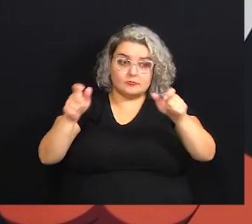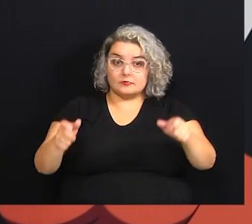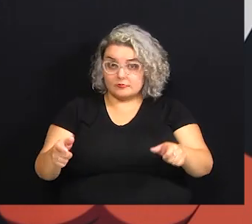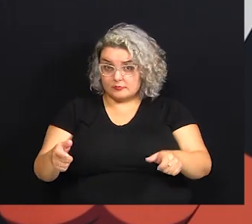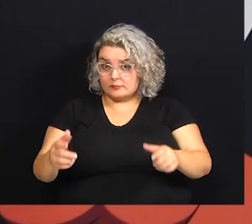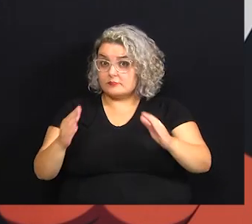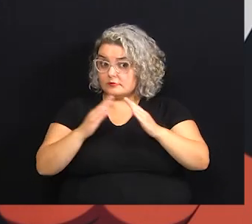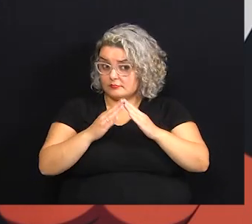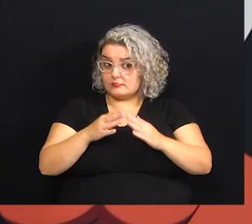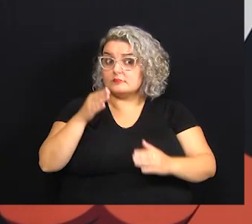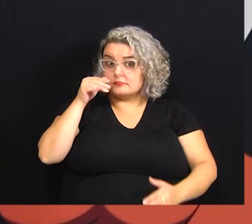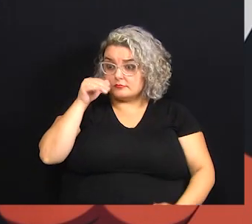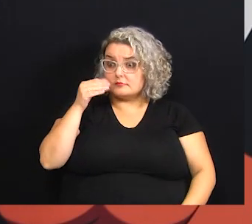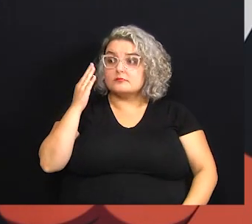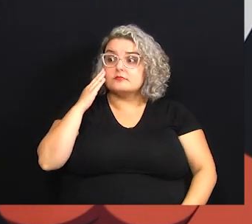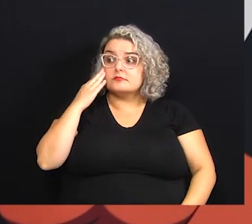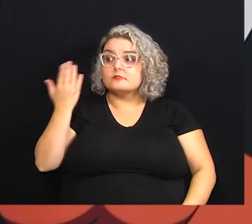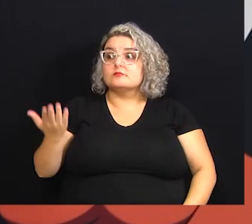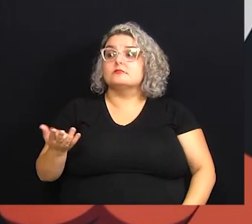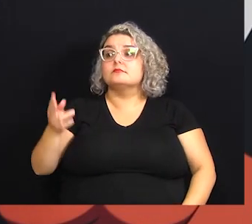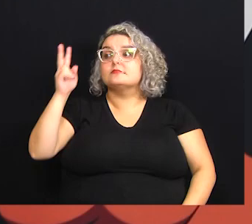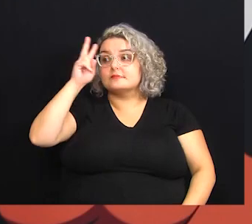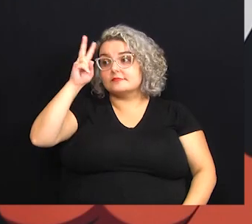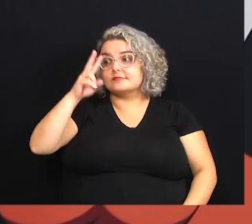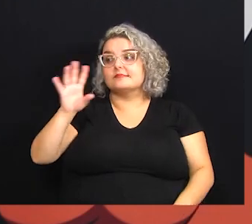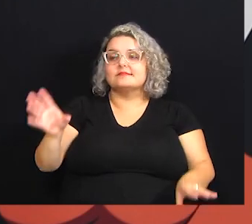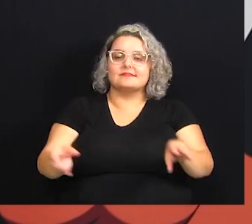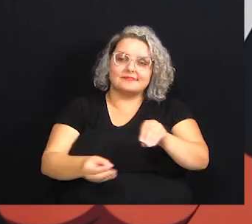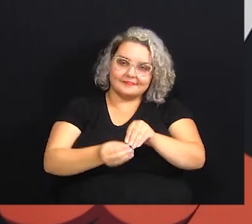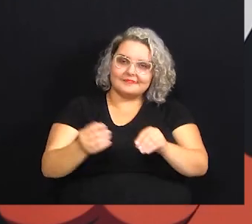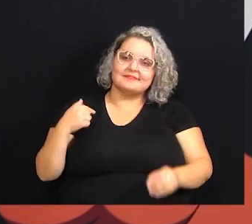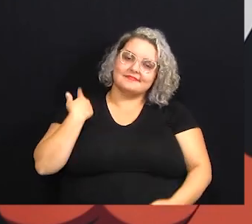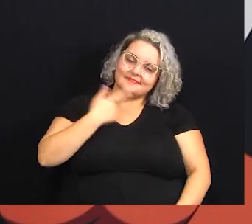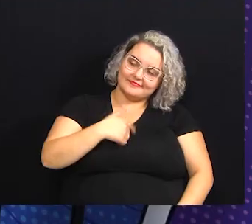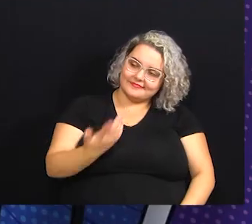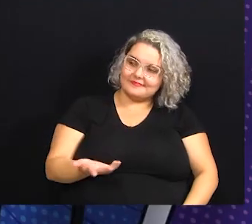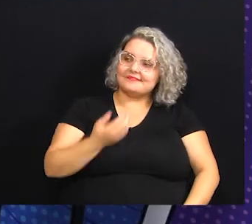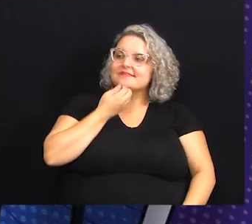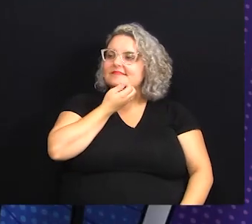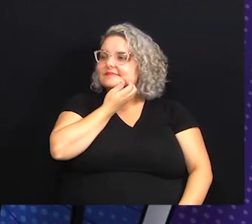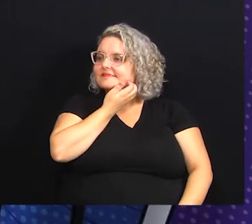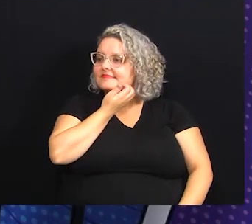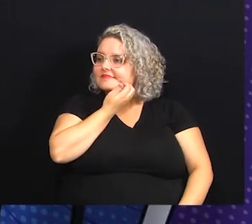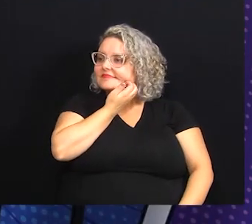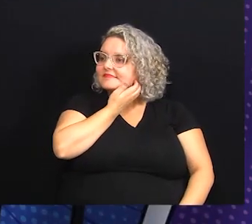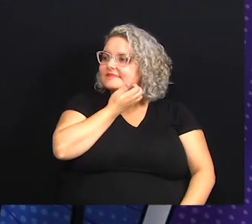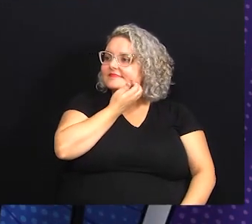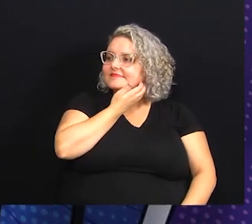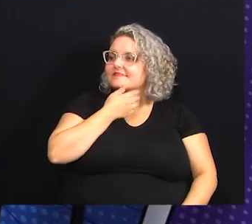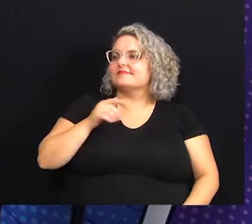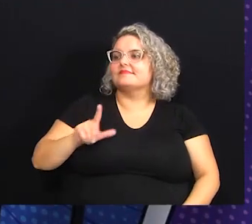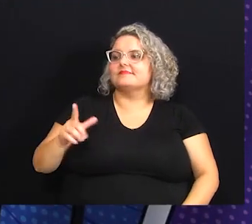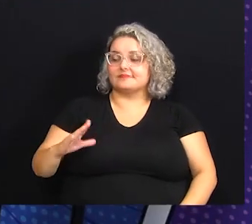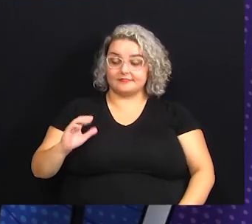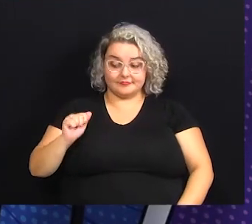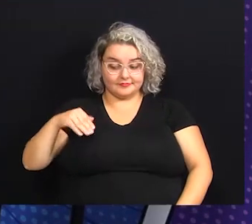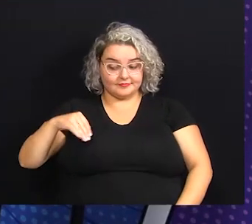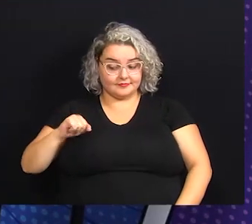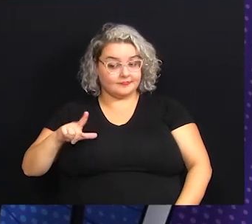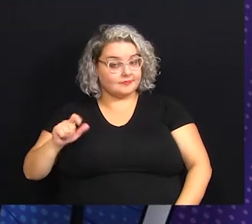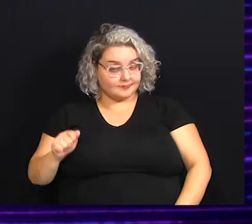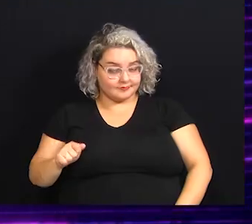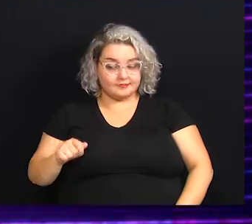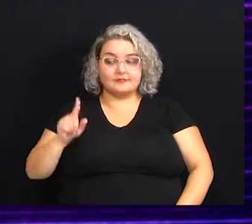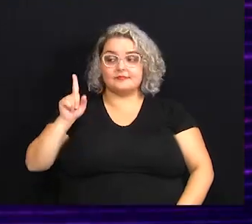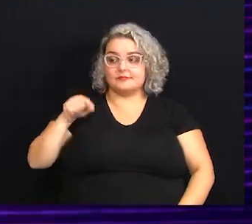deve estar curioso para saber, né? Então, a história, conta a sinopse pra gente. Claro, a Camila ela é